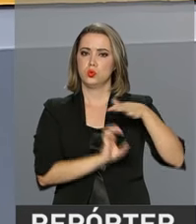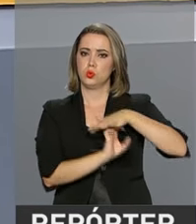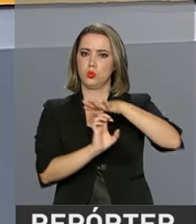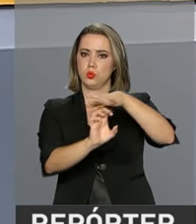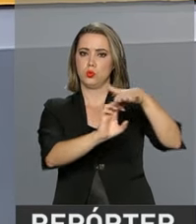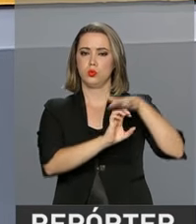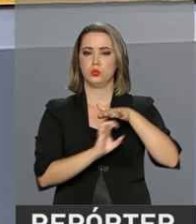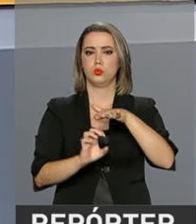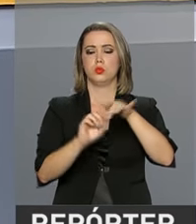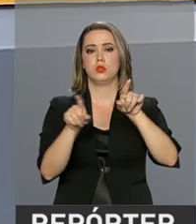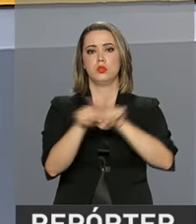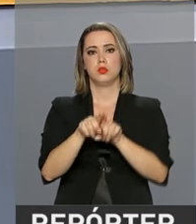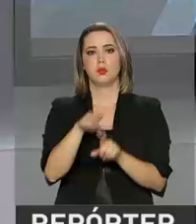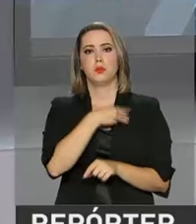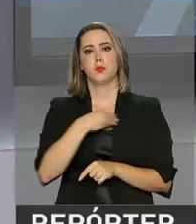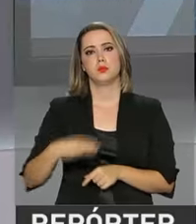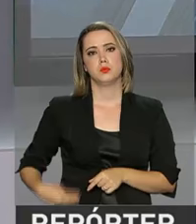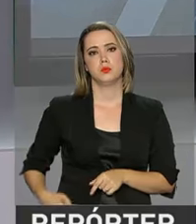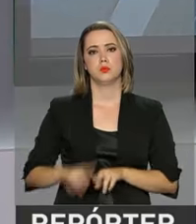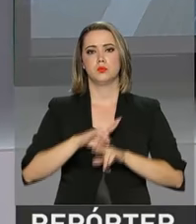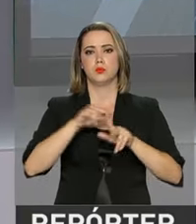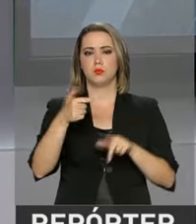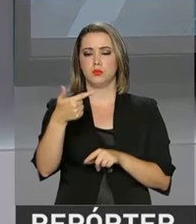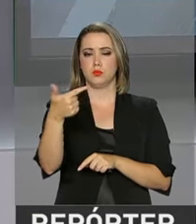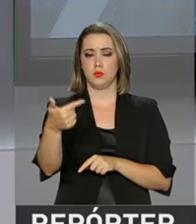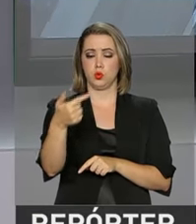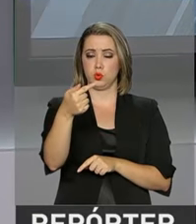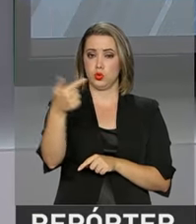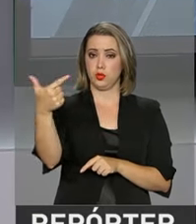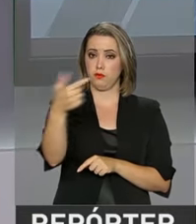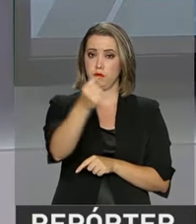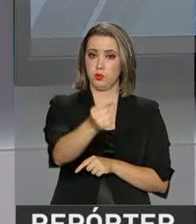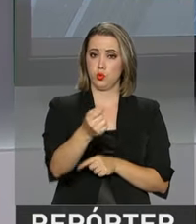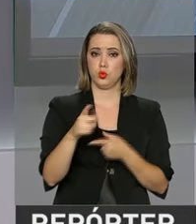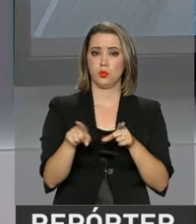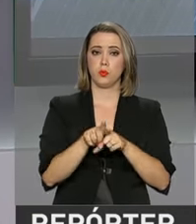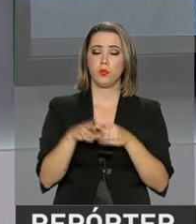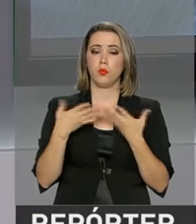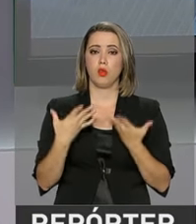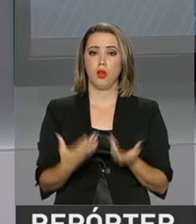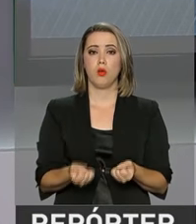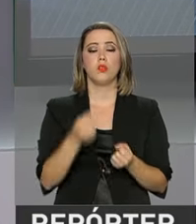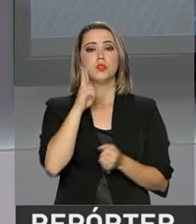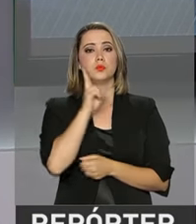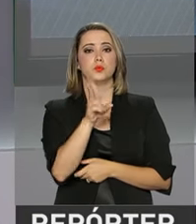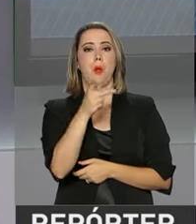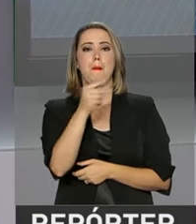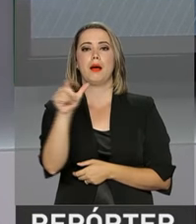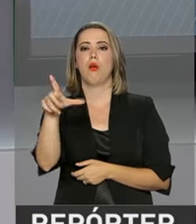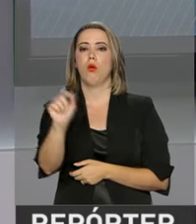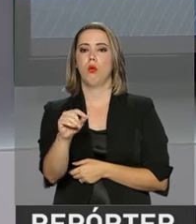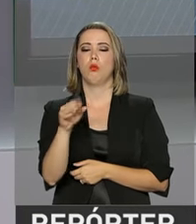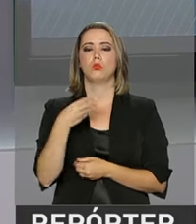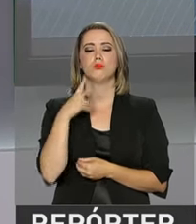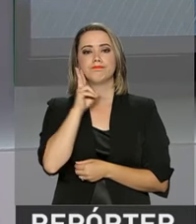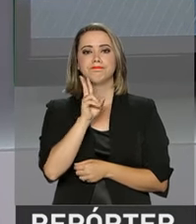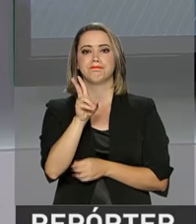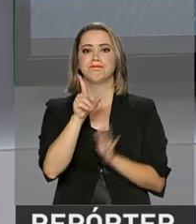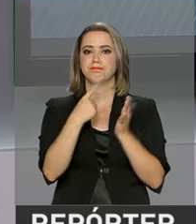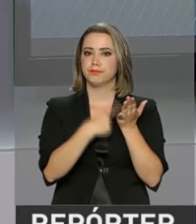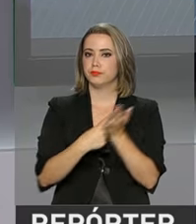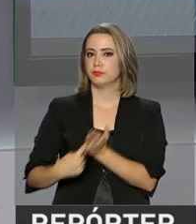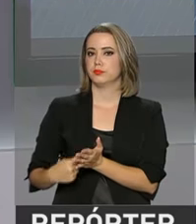de países do g20 a nossa correspondente nos estados unidos paulo de hoje acompanhou a agenda do ministro da